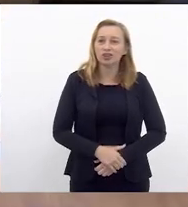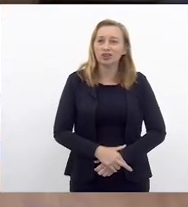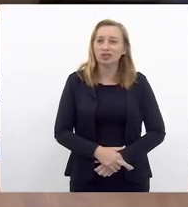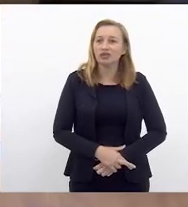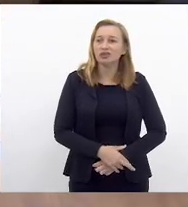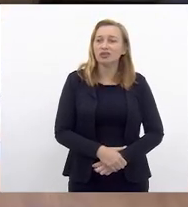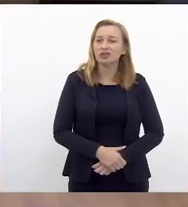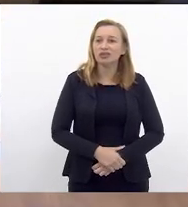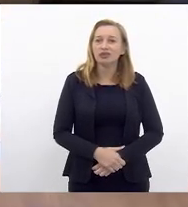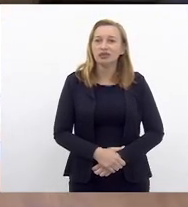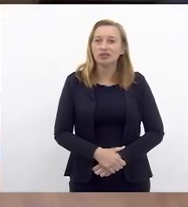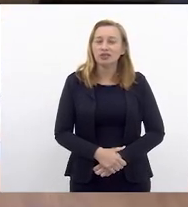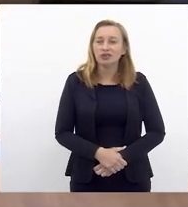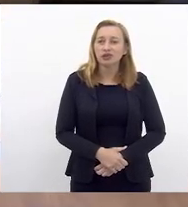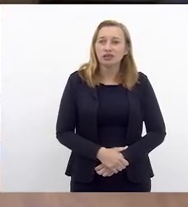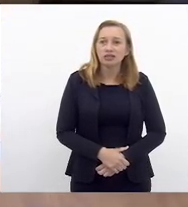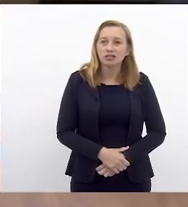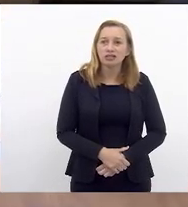Deputada Rosane Félix.